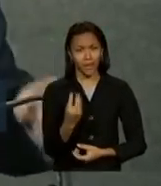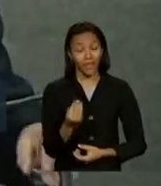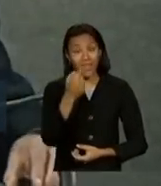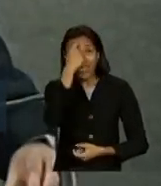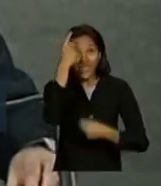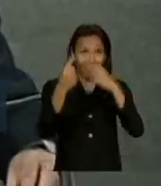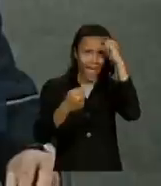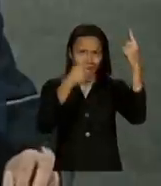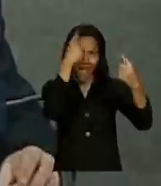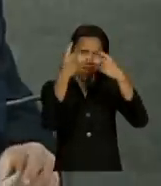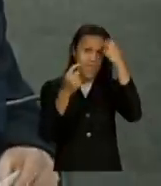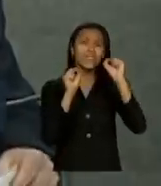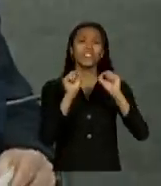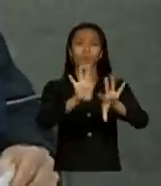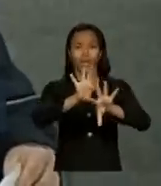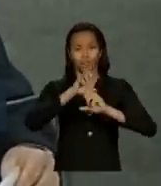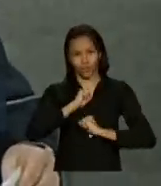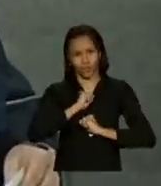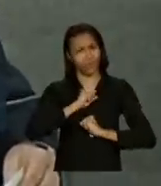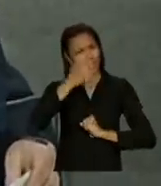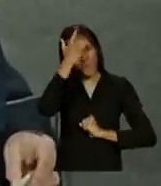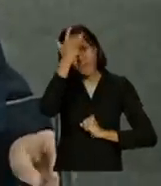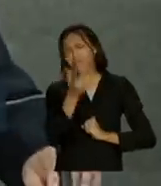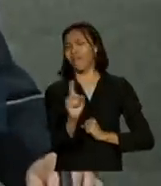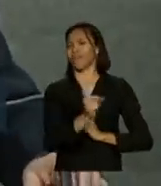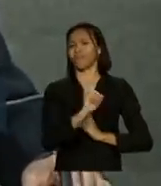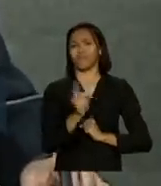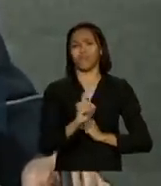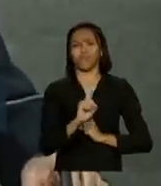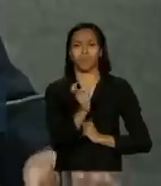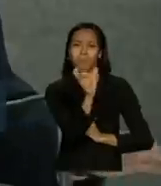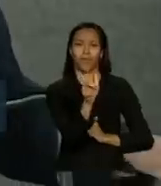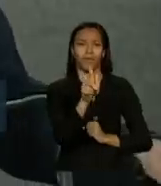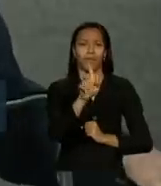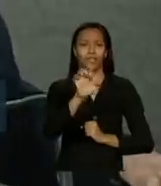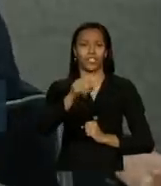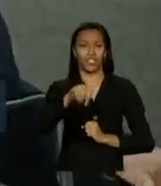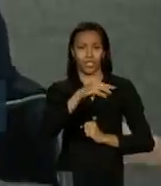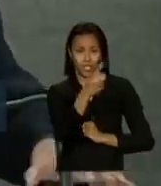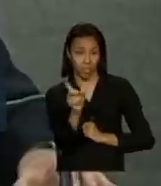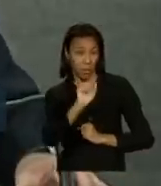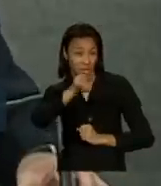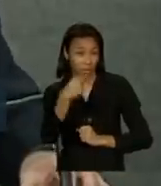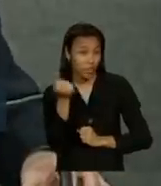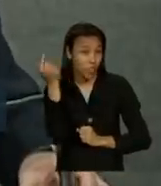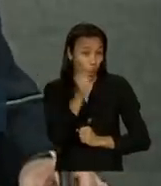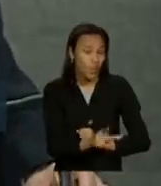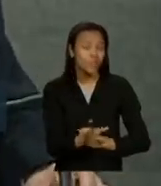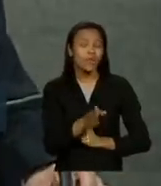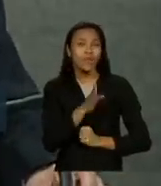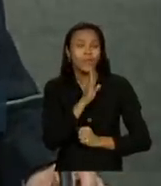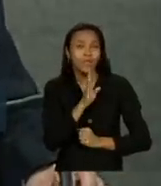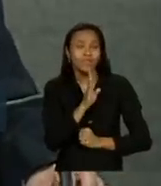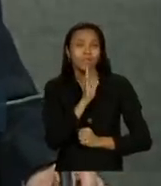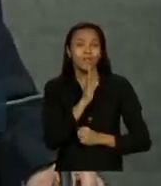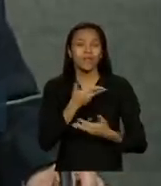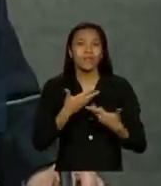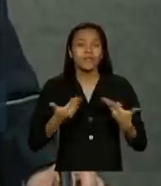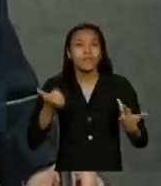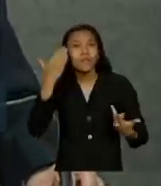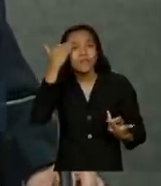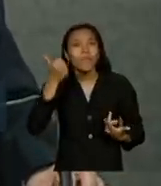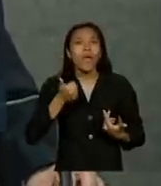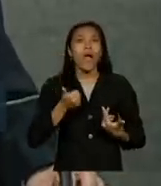ideias sejam absorvidas não é muito fácil né mas depois que pega o gosto né